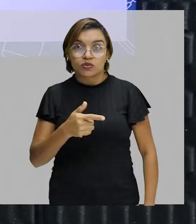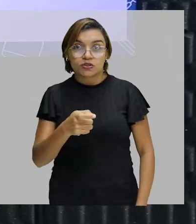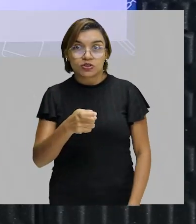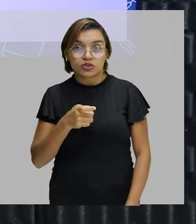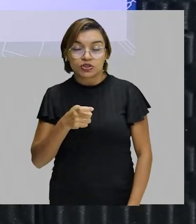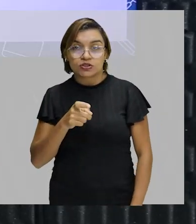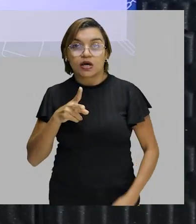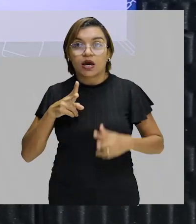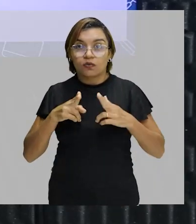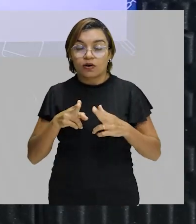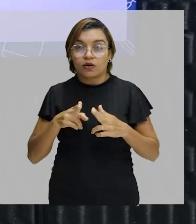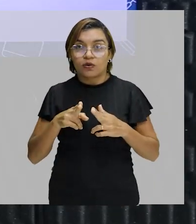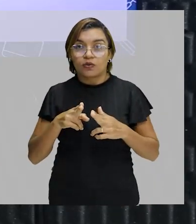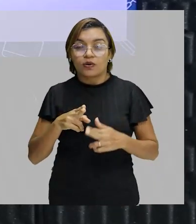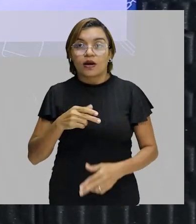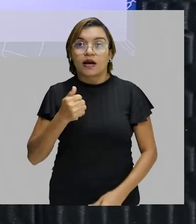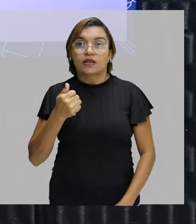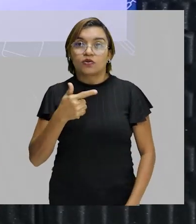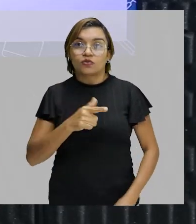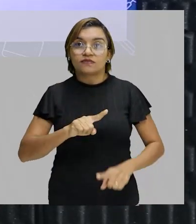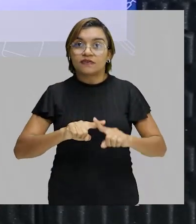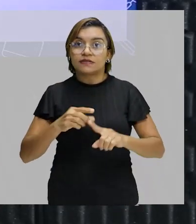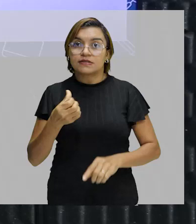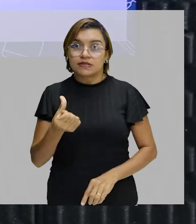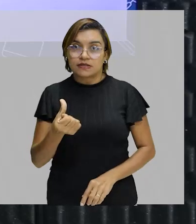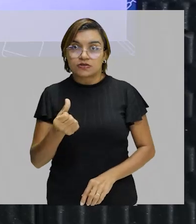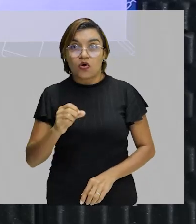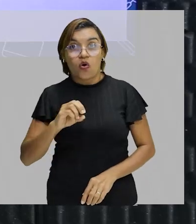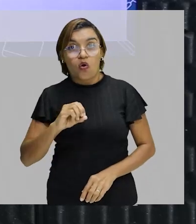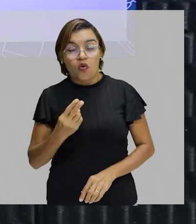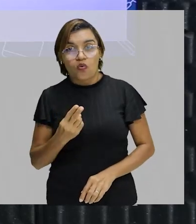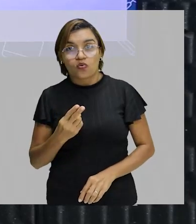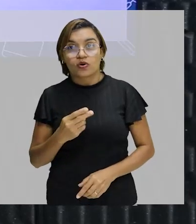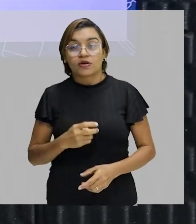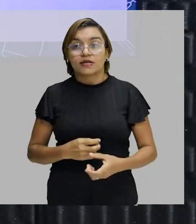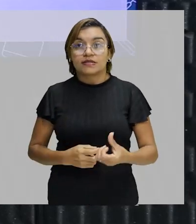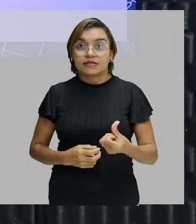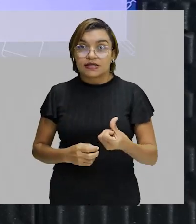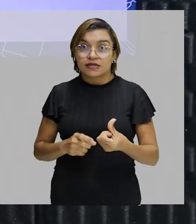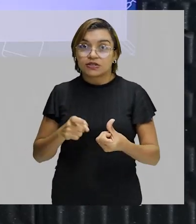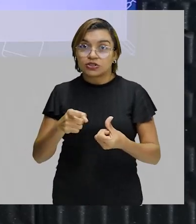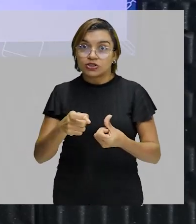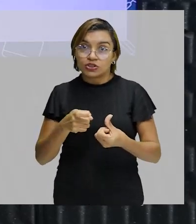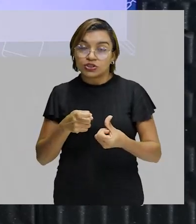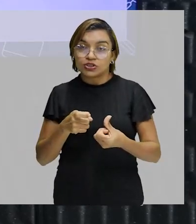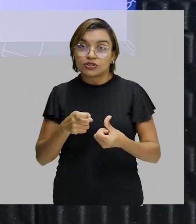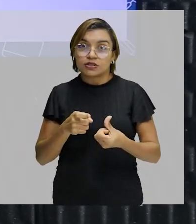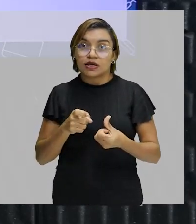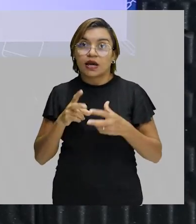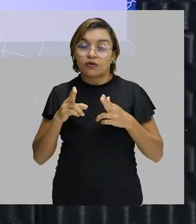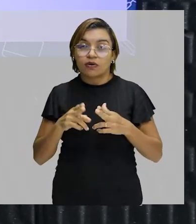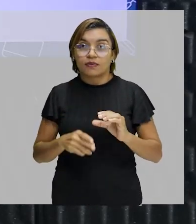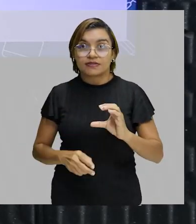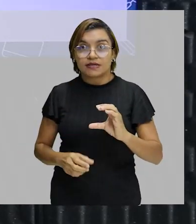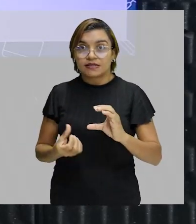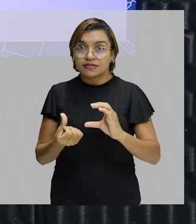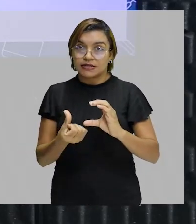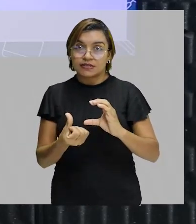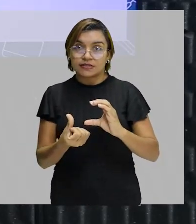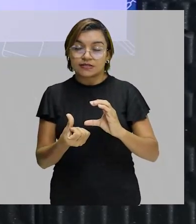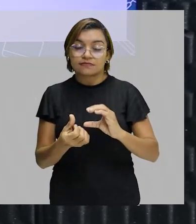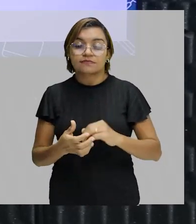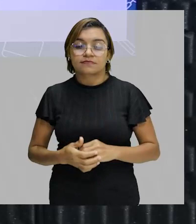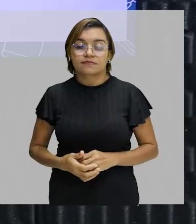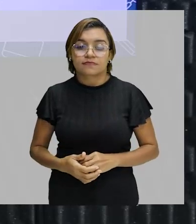é 12 vezes 6. Ou então, esse Cx é C6. Então, nós temos